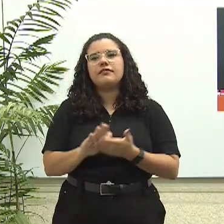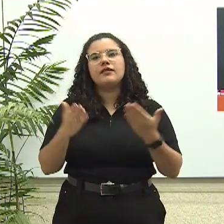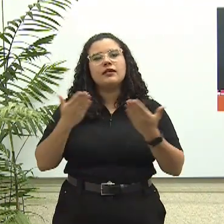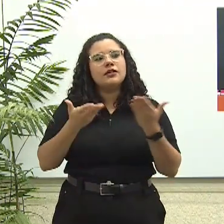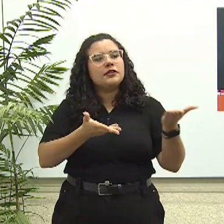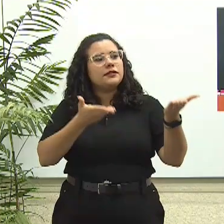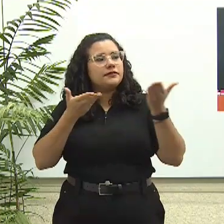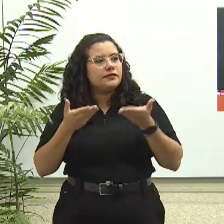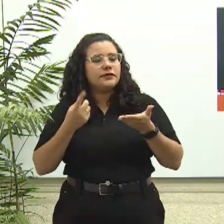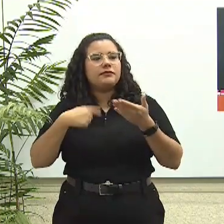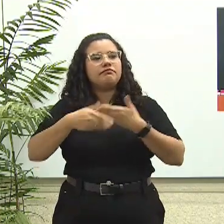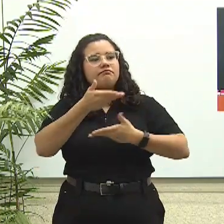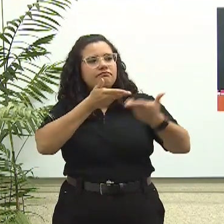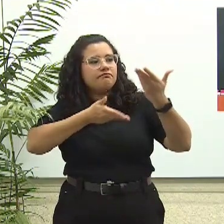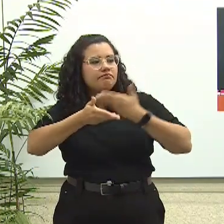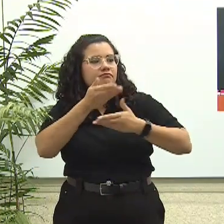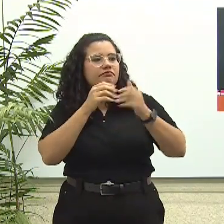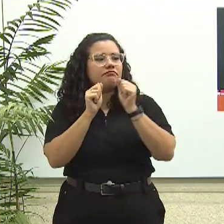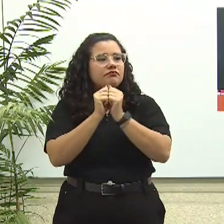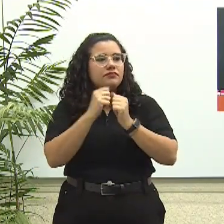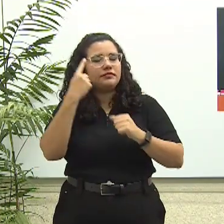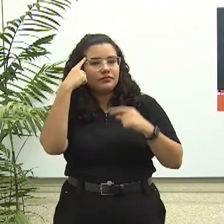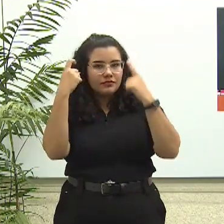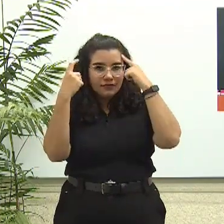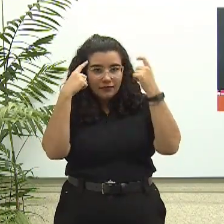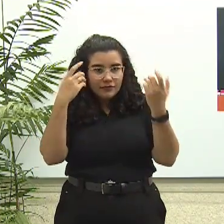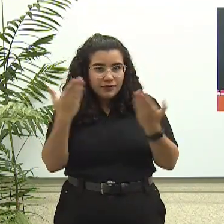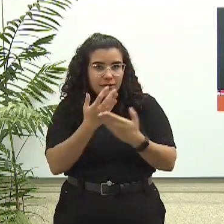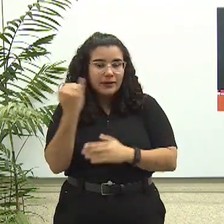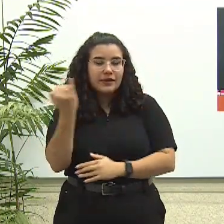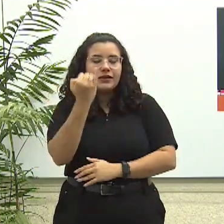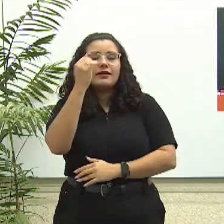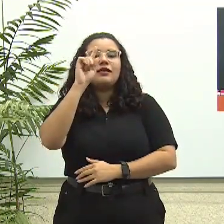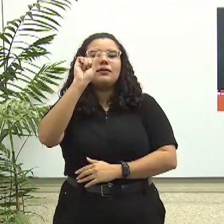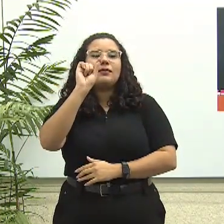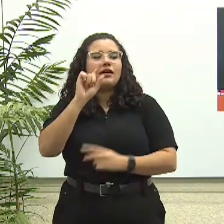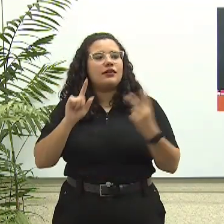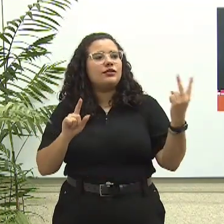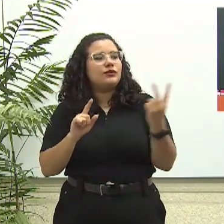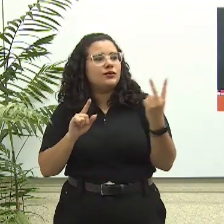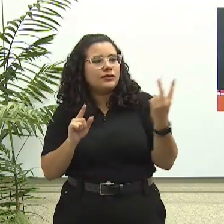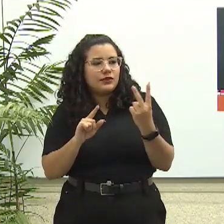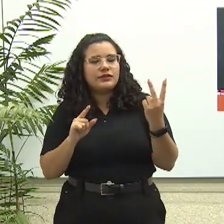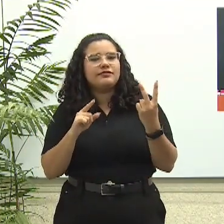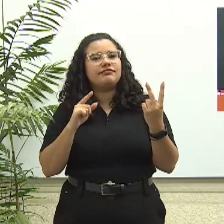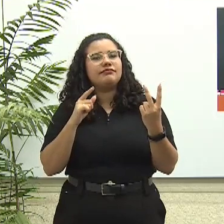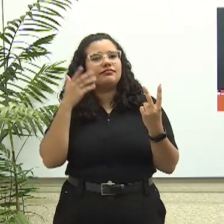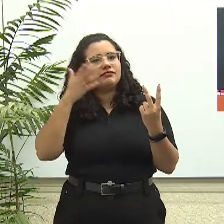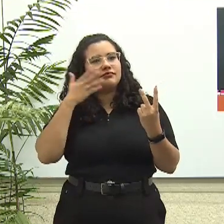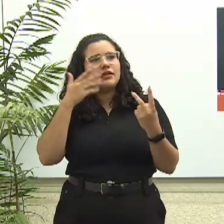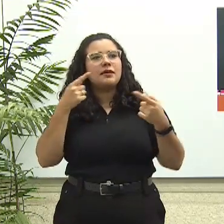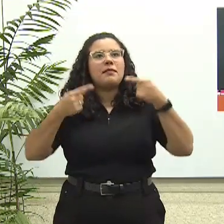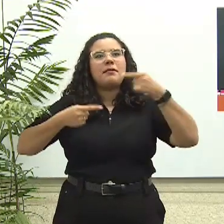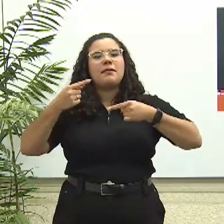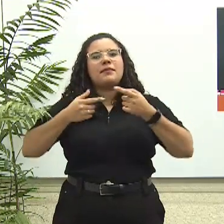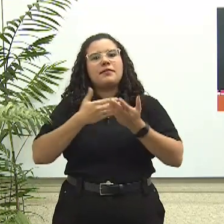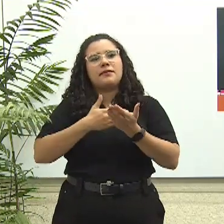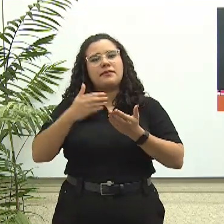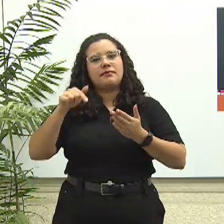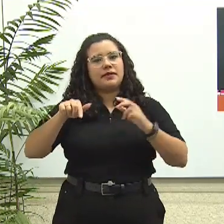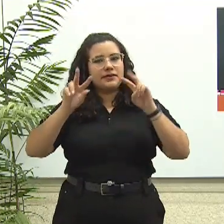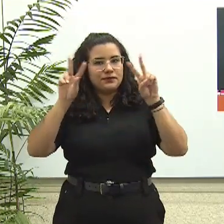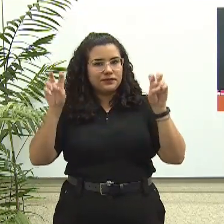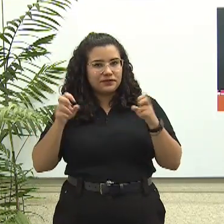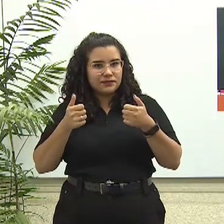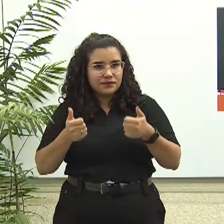ideia que aitoria do considerou importante os dois autores e o professor Sérgio Amadeu para debater a questão